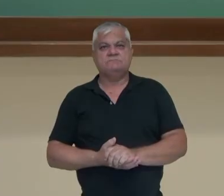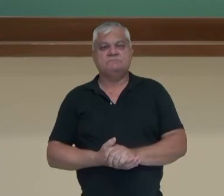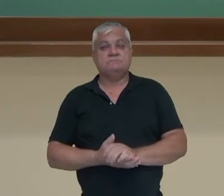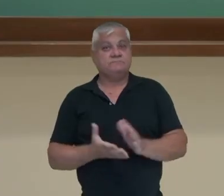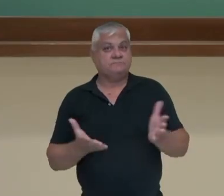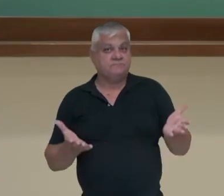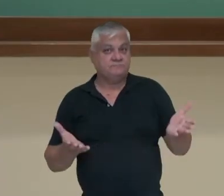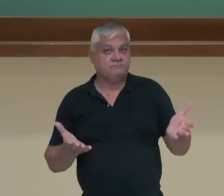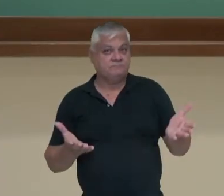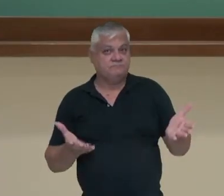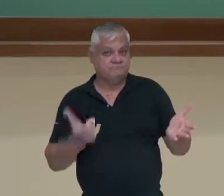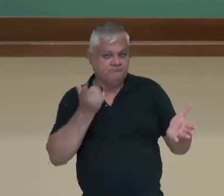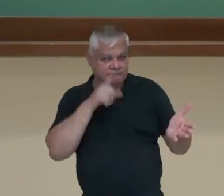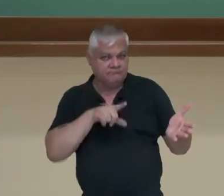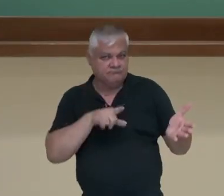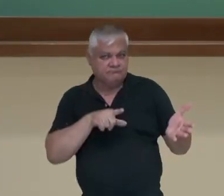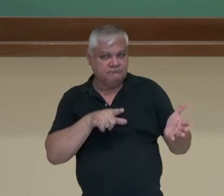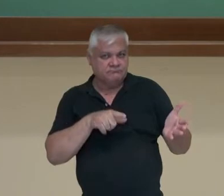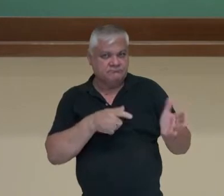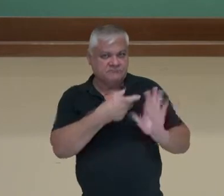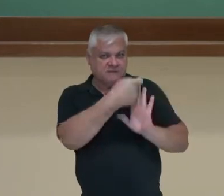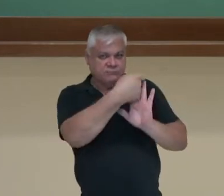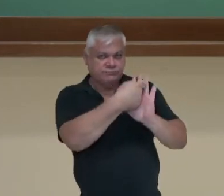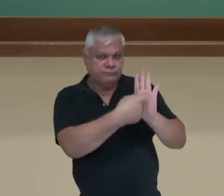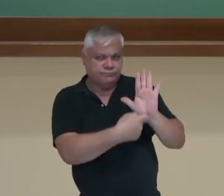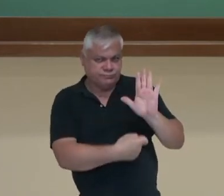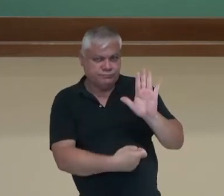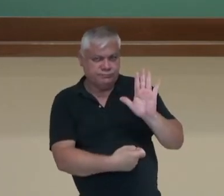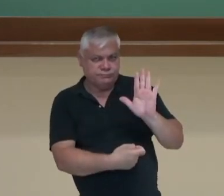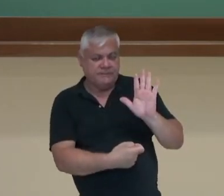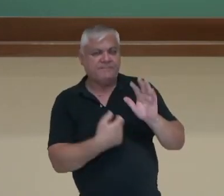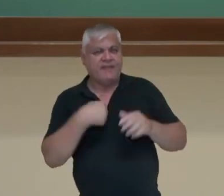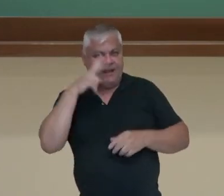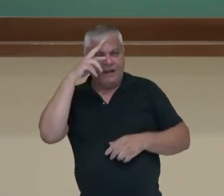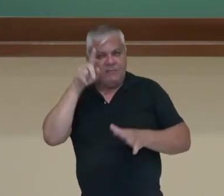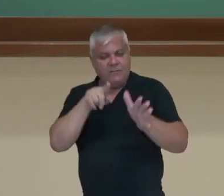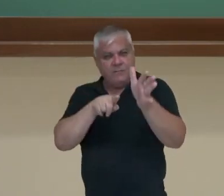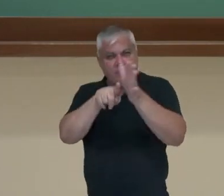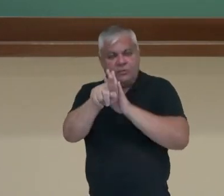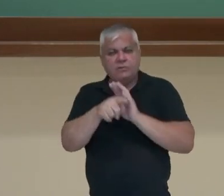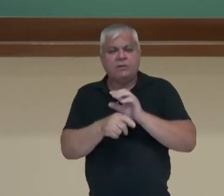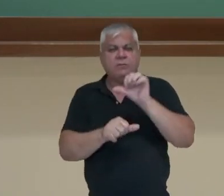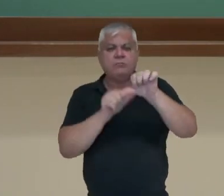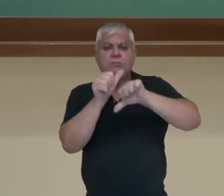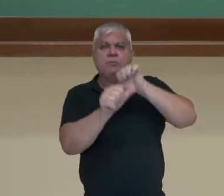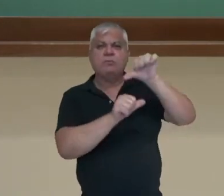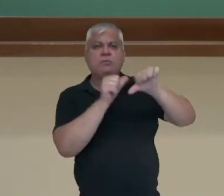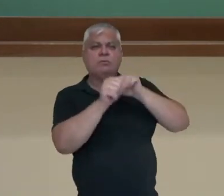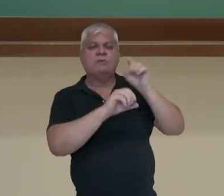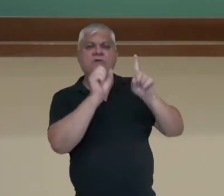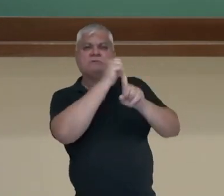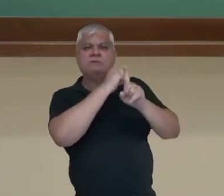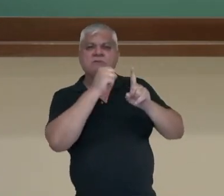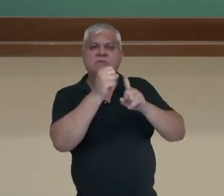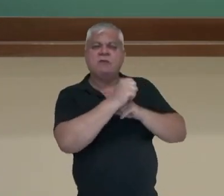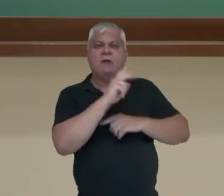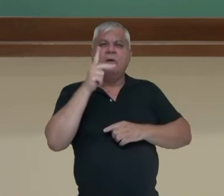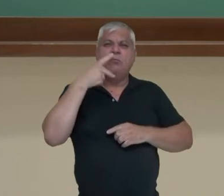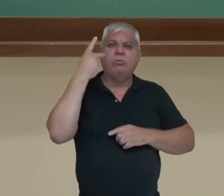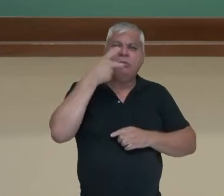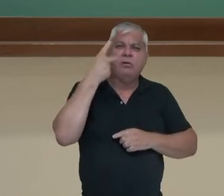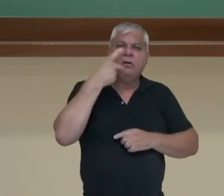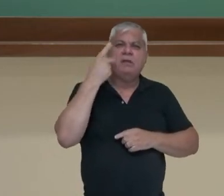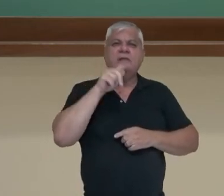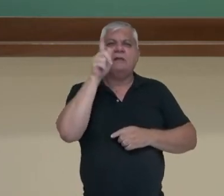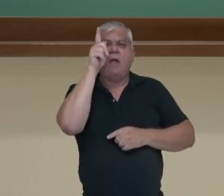E aí, pessoal, conseguiram responder? Eu perguntei para vocês sobre as mudanças sociais e políticas desse período da Grécia